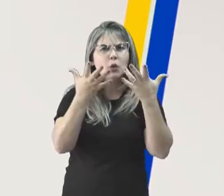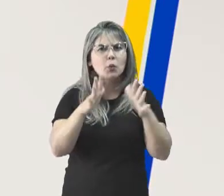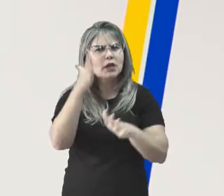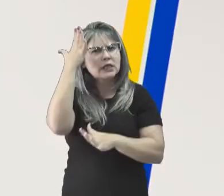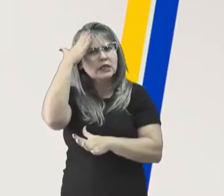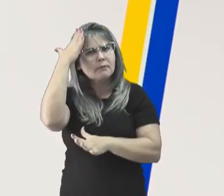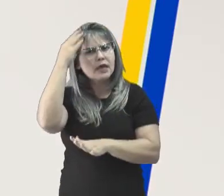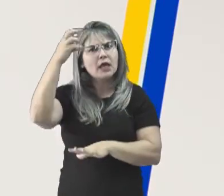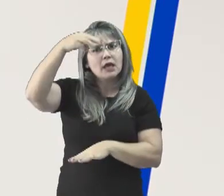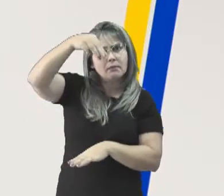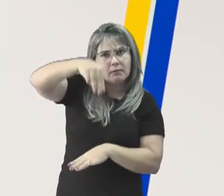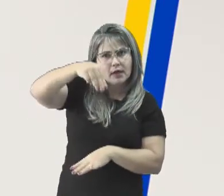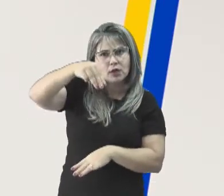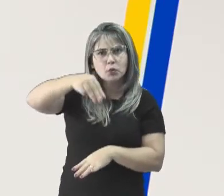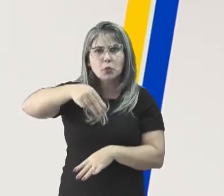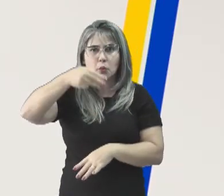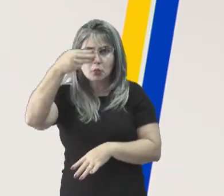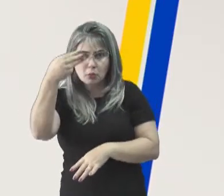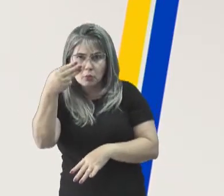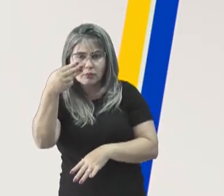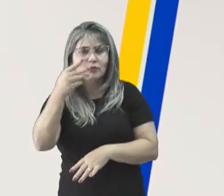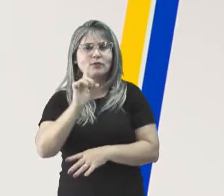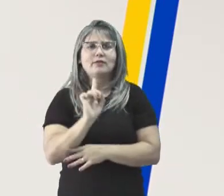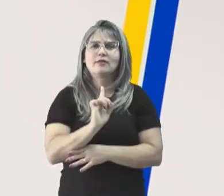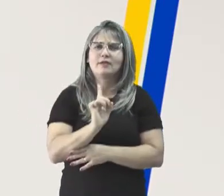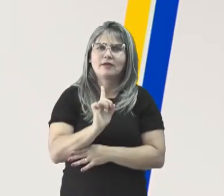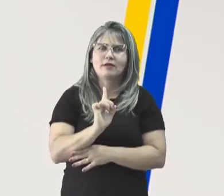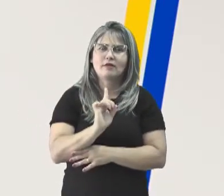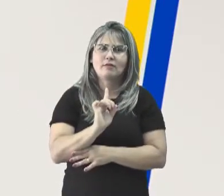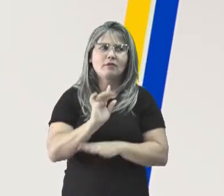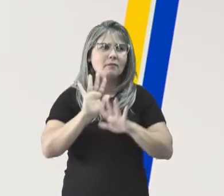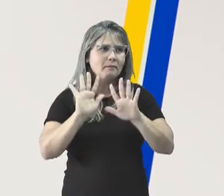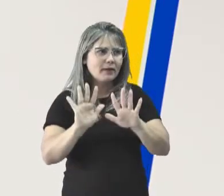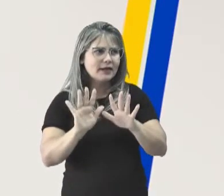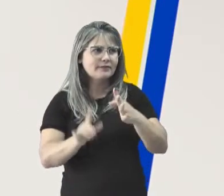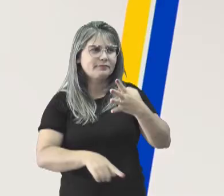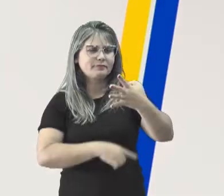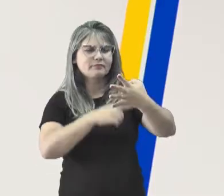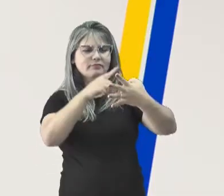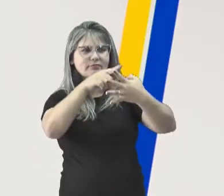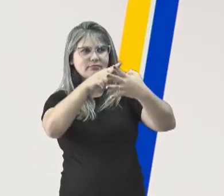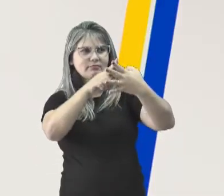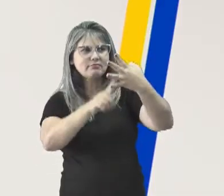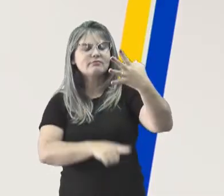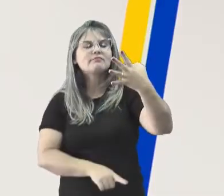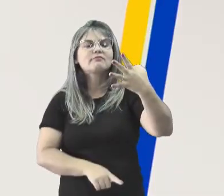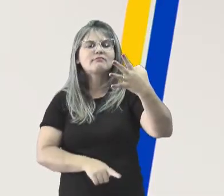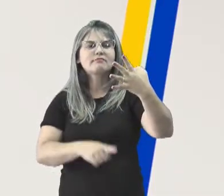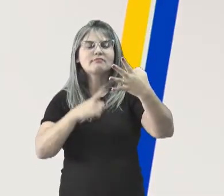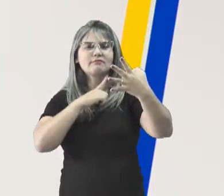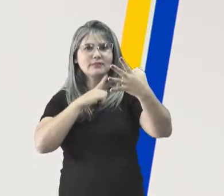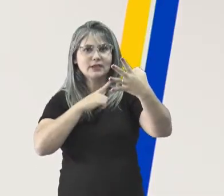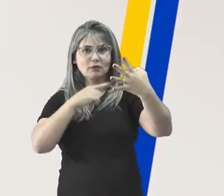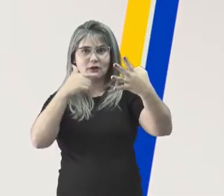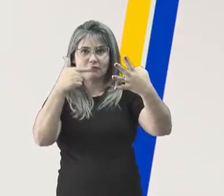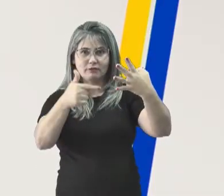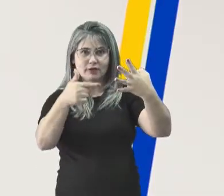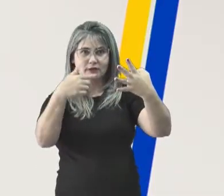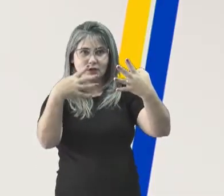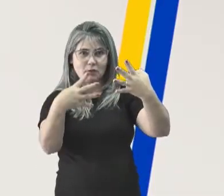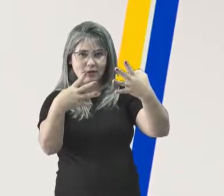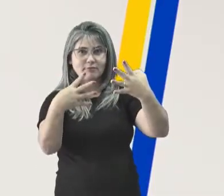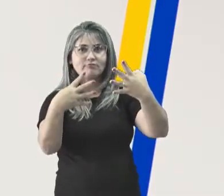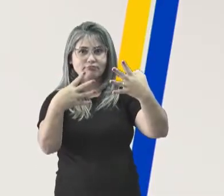o 24 apareceu aqui na alternativa D. Você tem que prestar atenção que no finalzinho a questão pergunta o volume de madeira